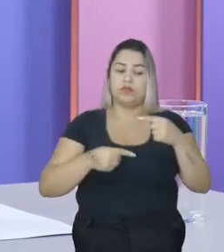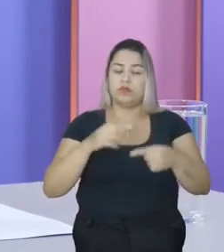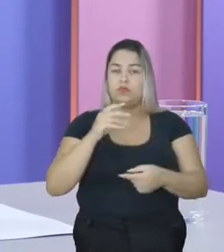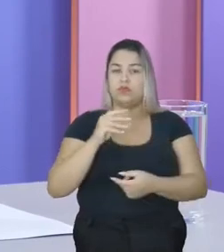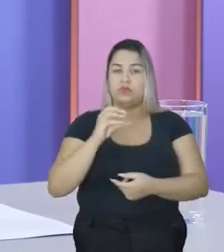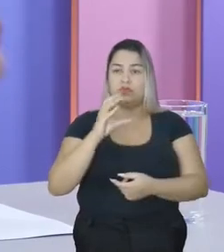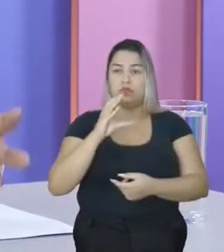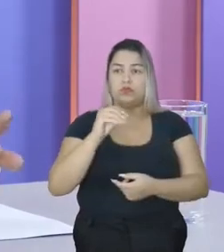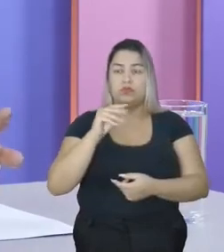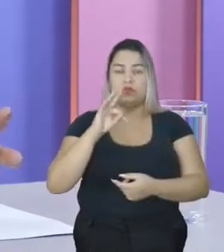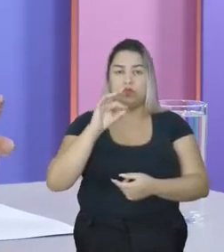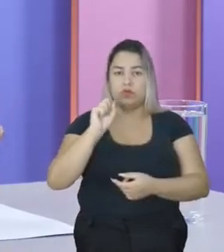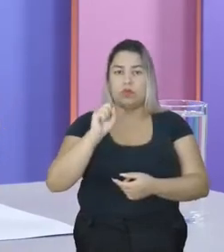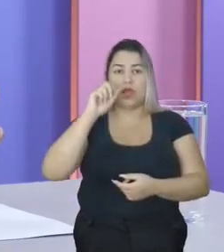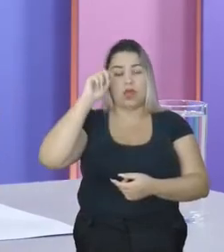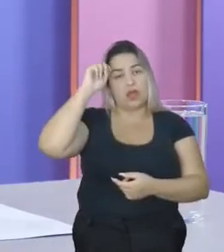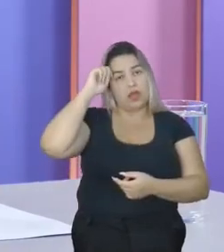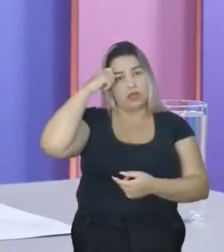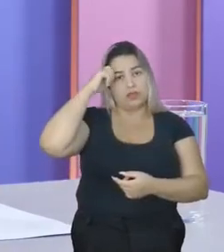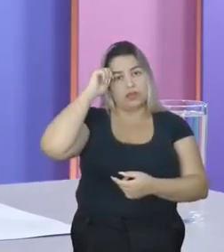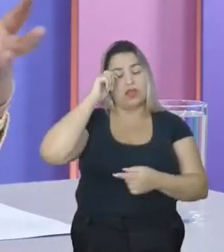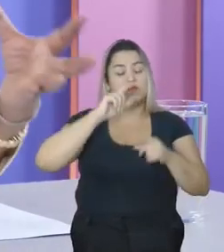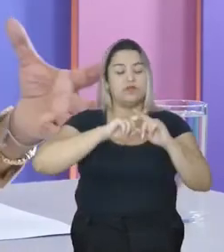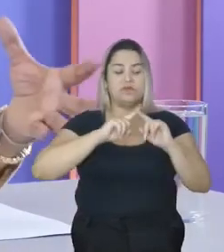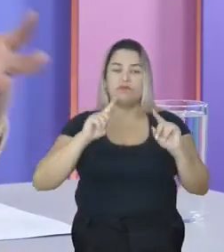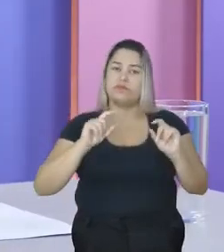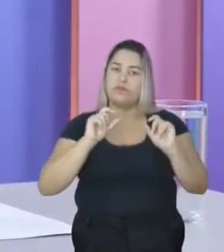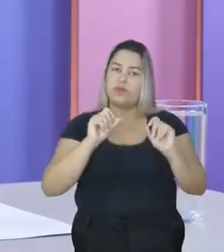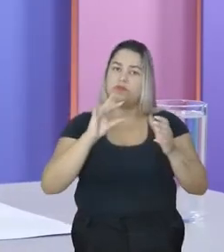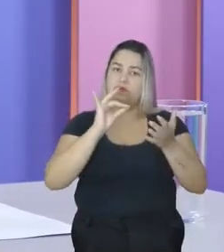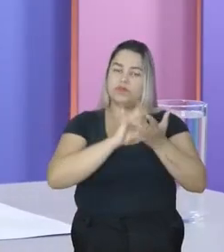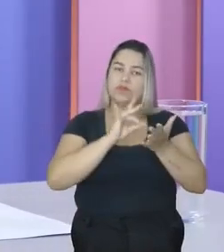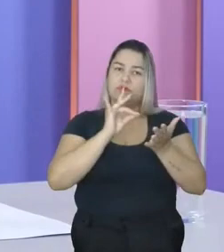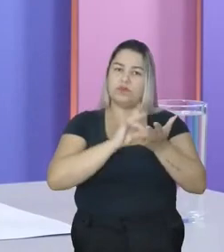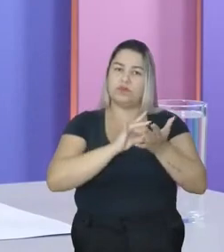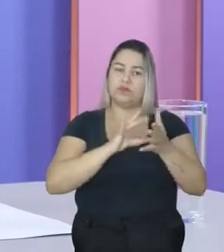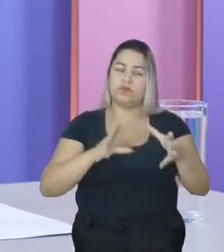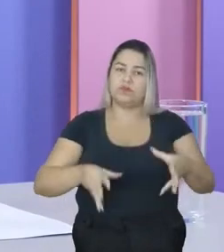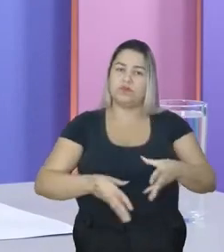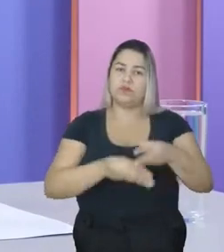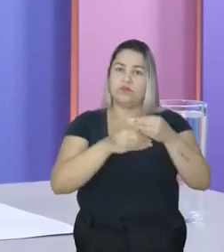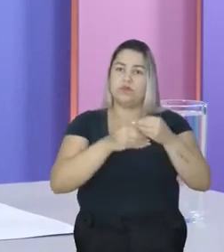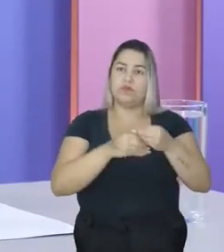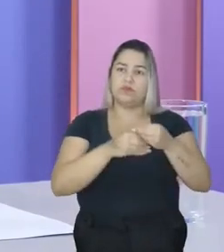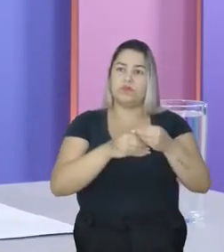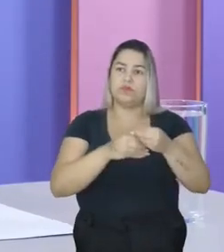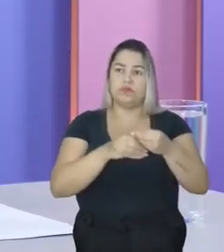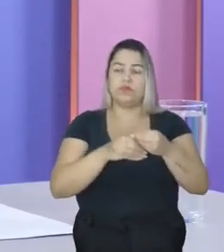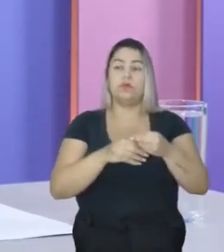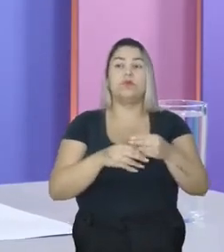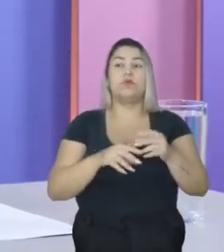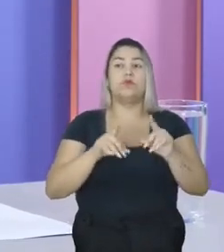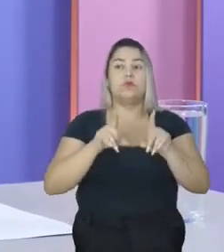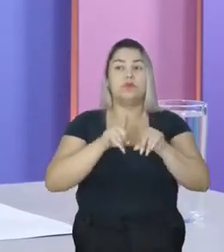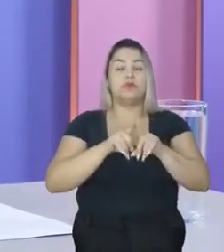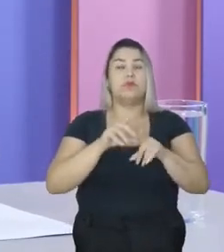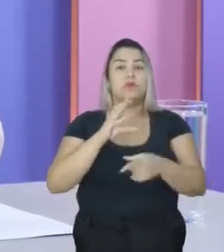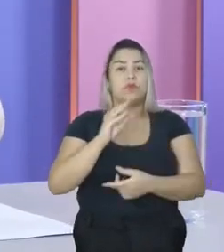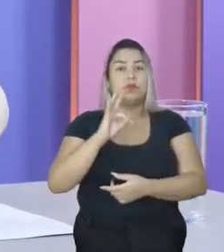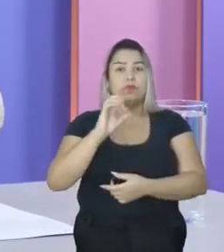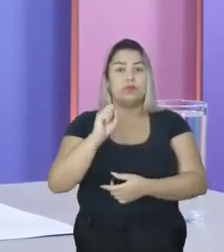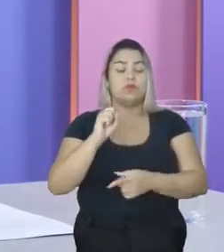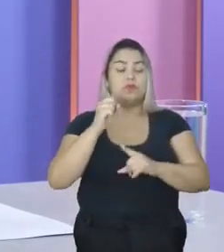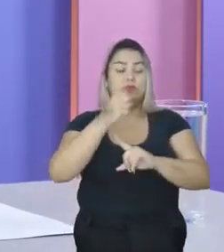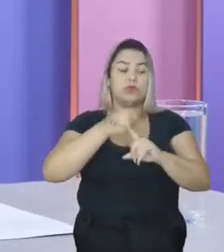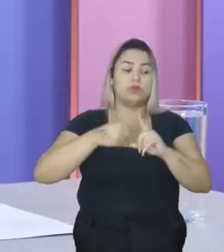cotas raciais, mas que, na verdade, não foi implementado cotas raciais, foram implementadas cotas sociais,